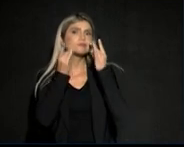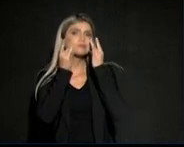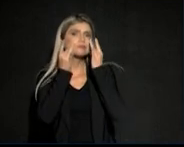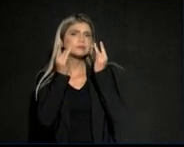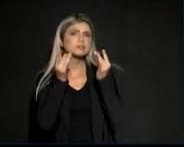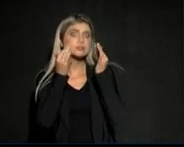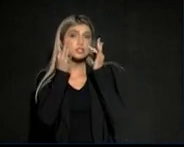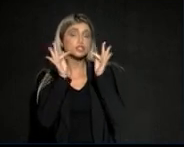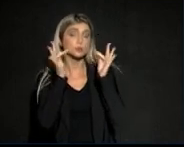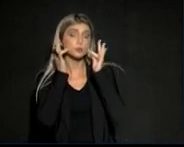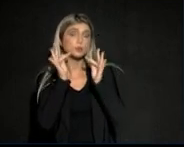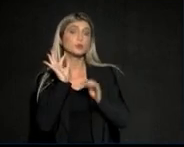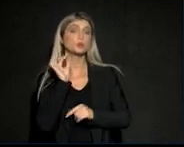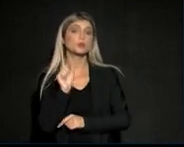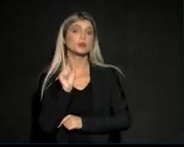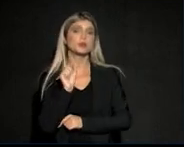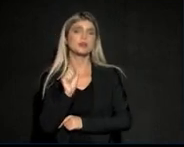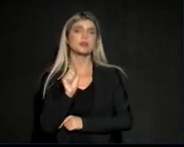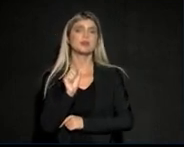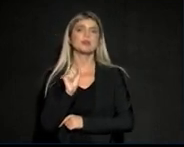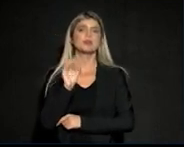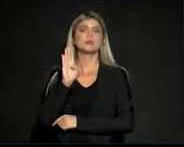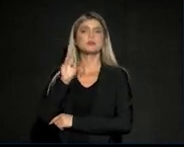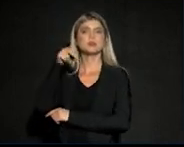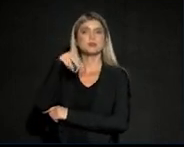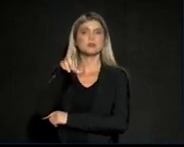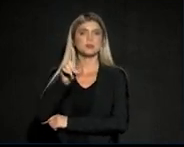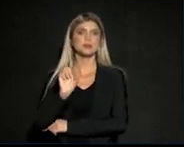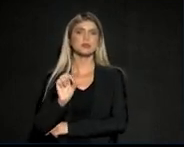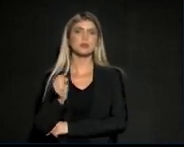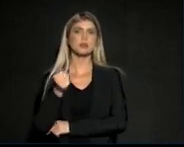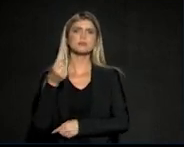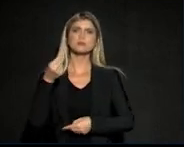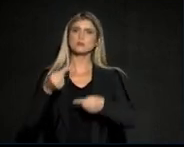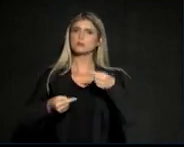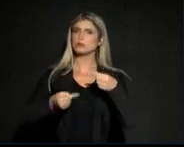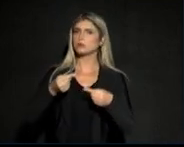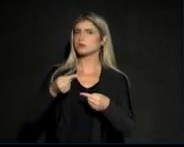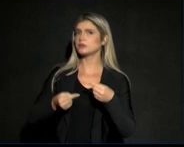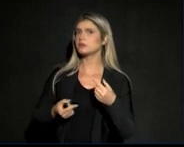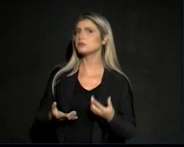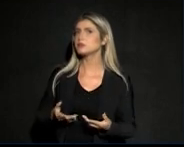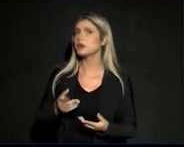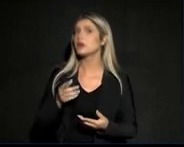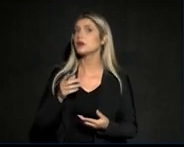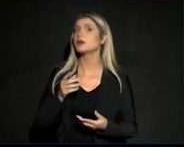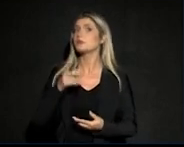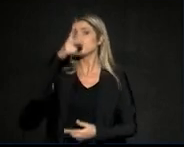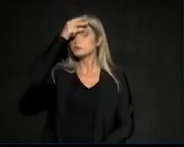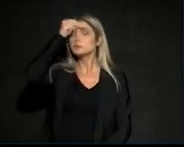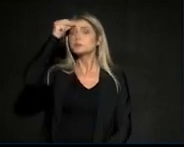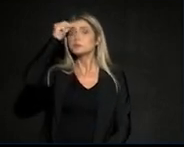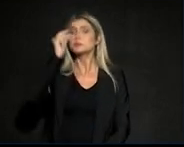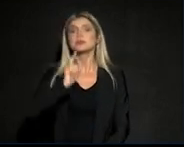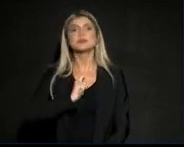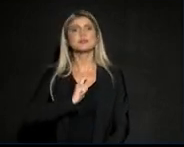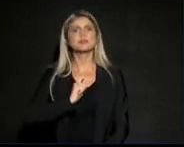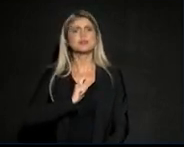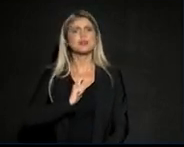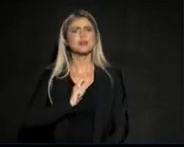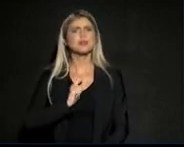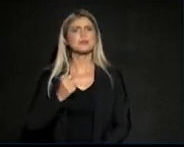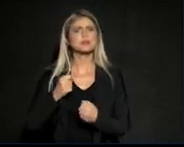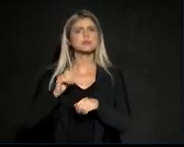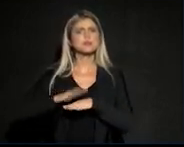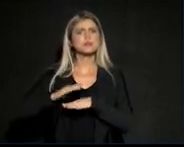o Ben 10 e é um banco que executa política pública então nacional hoje pode concordar ou discordar da política pouco mas ele teria para executar